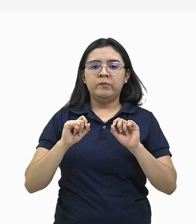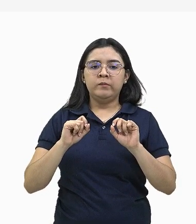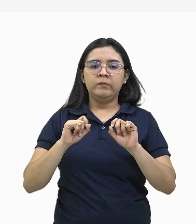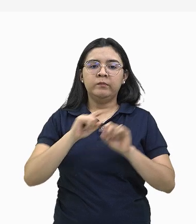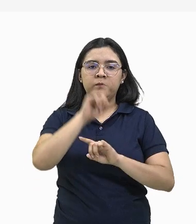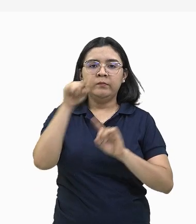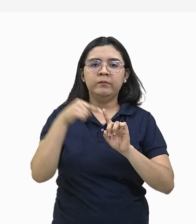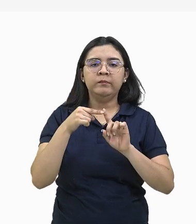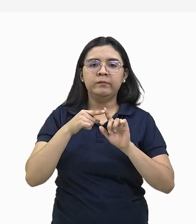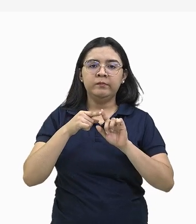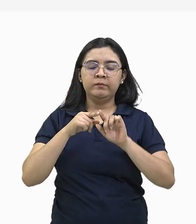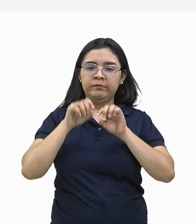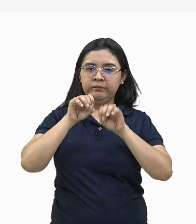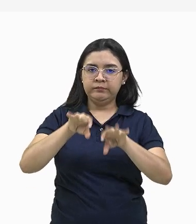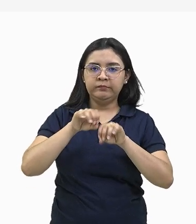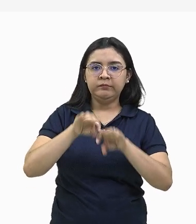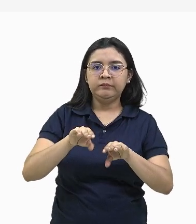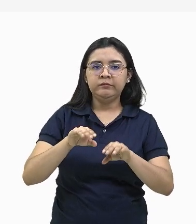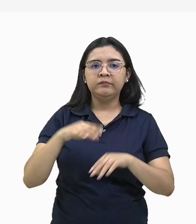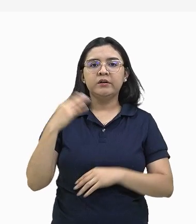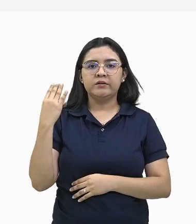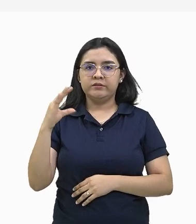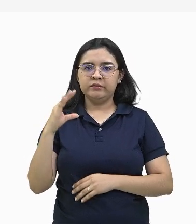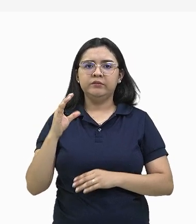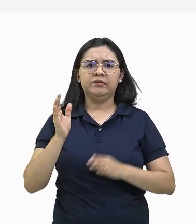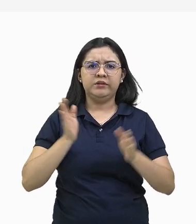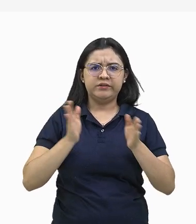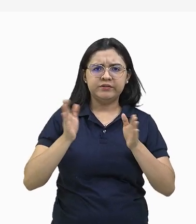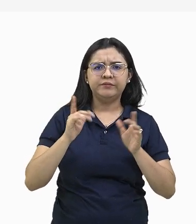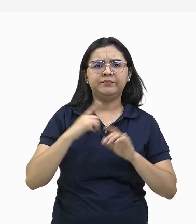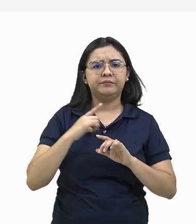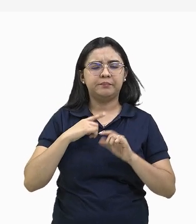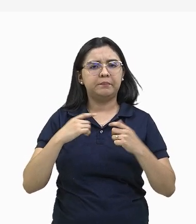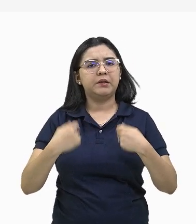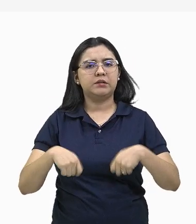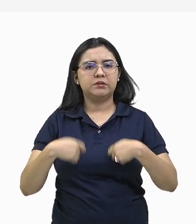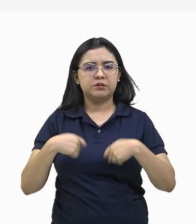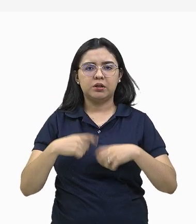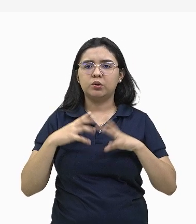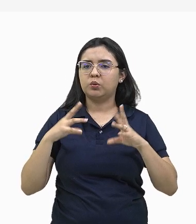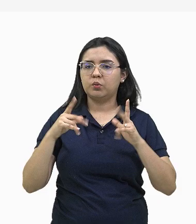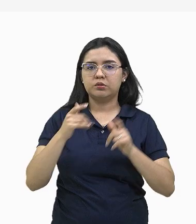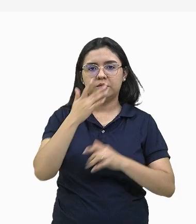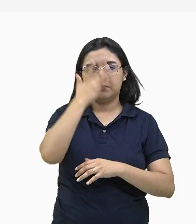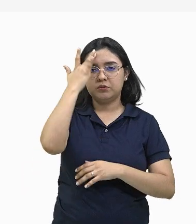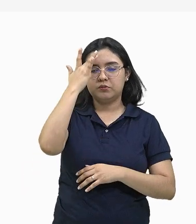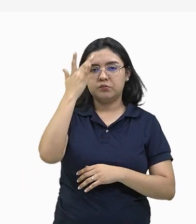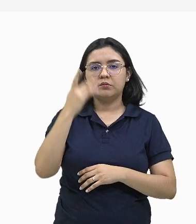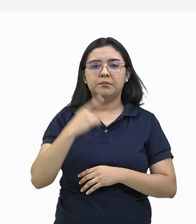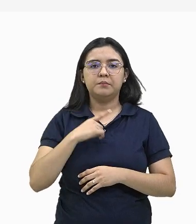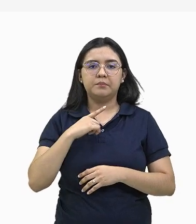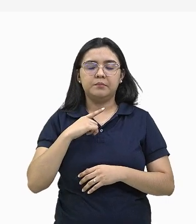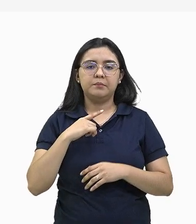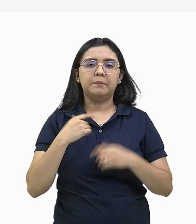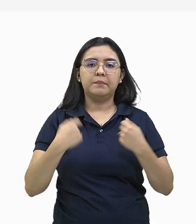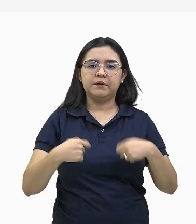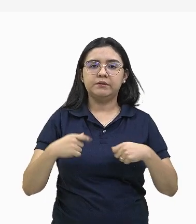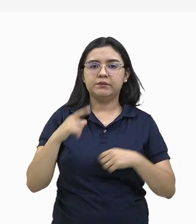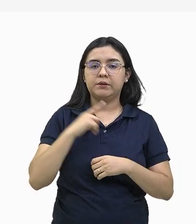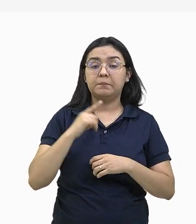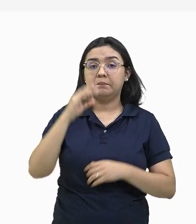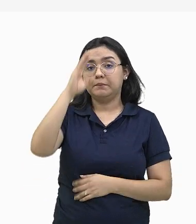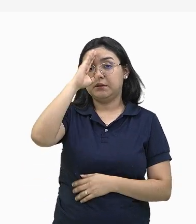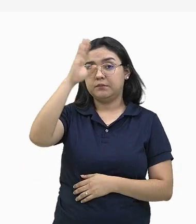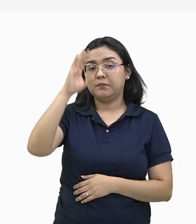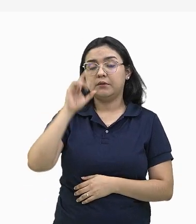a ciência, ela é acessível, ela deve ser acessível a todas as pessoas, principalmente